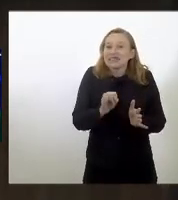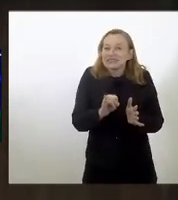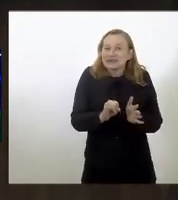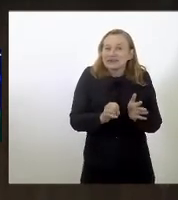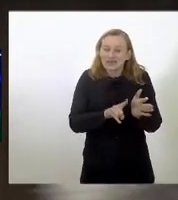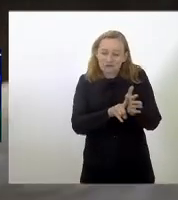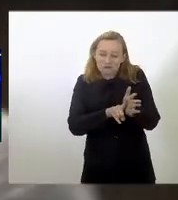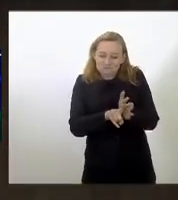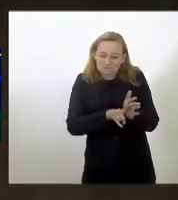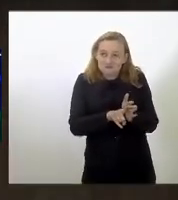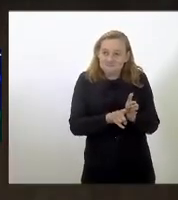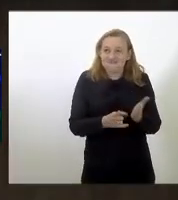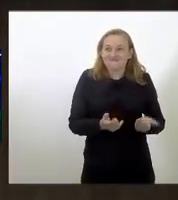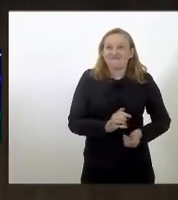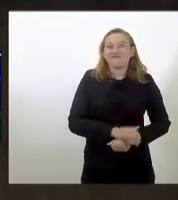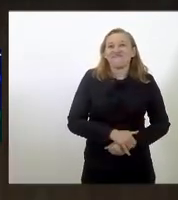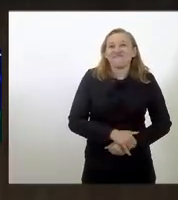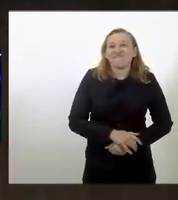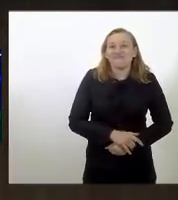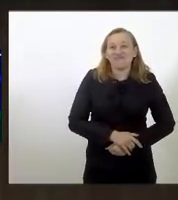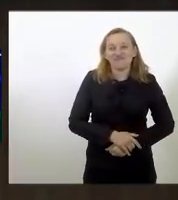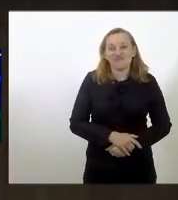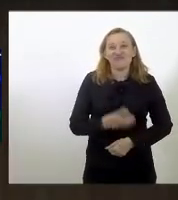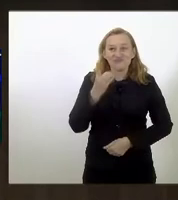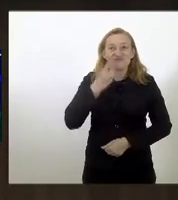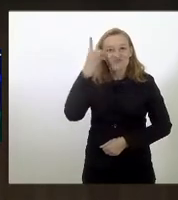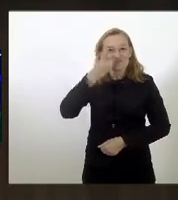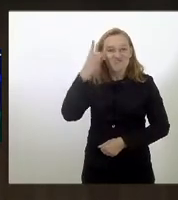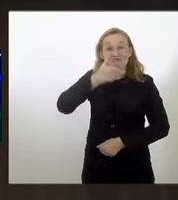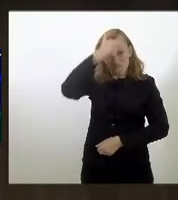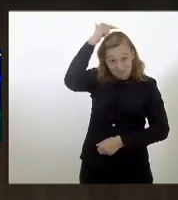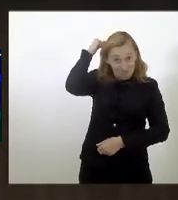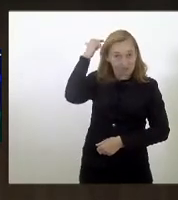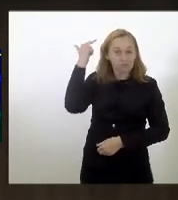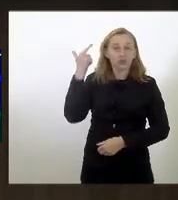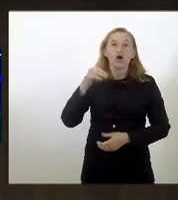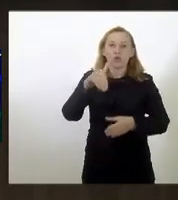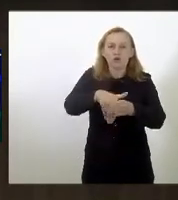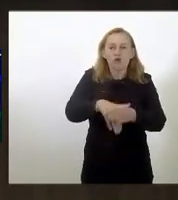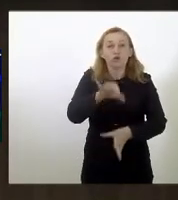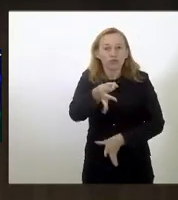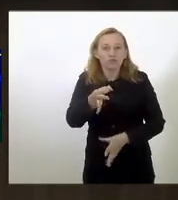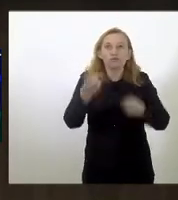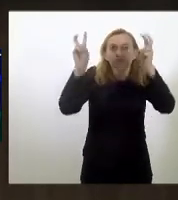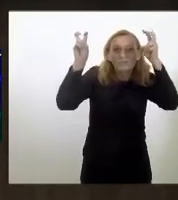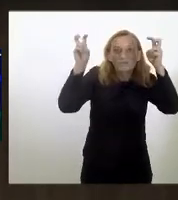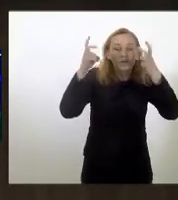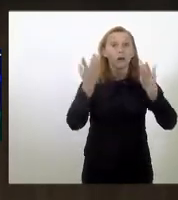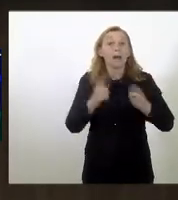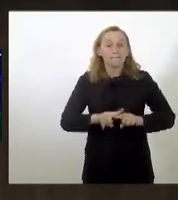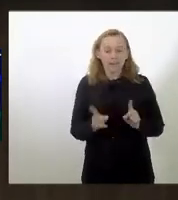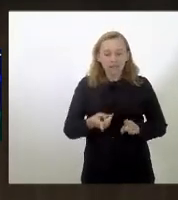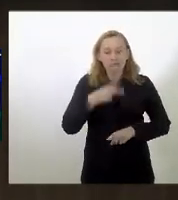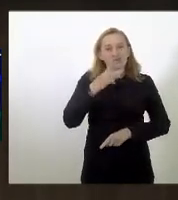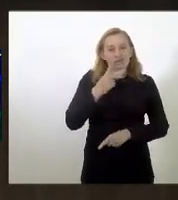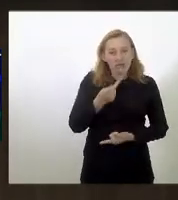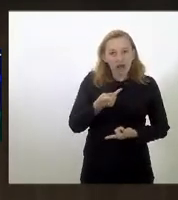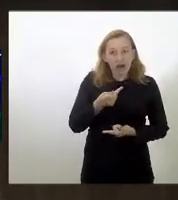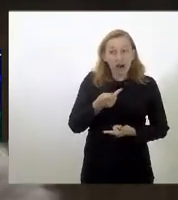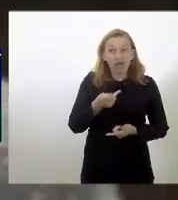frio, o deputado Luiz Paulo certamente terá um voto divergente, técnico, sobre o tema. Mas o meu parecer será